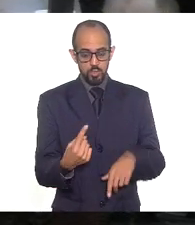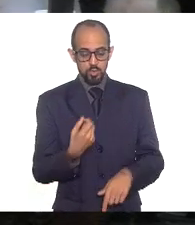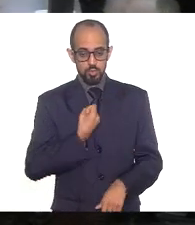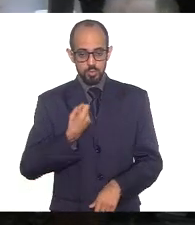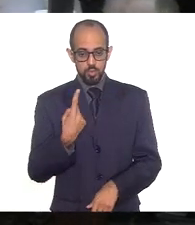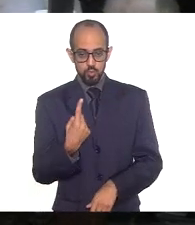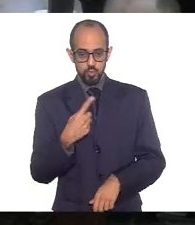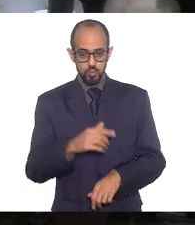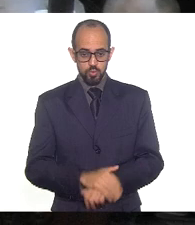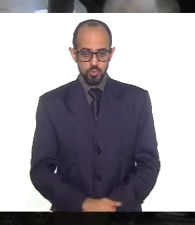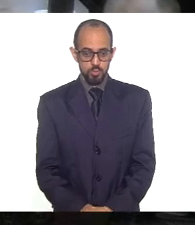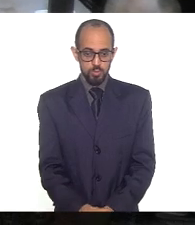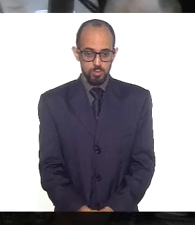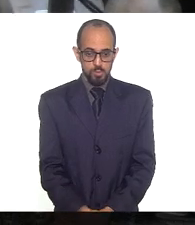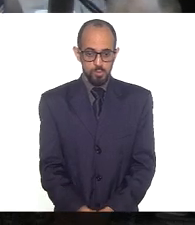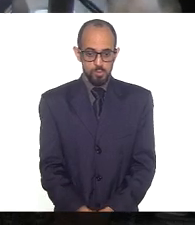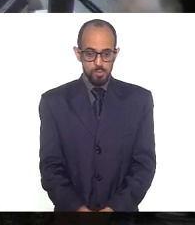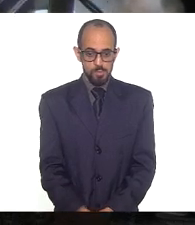emenda